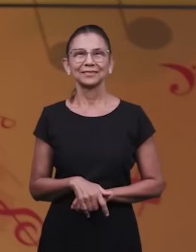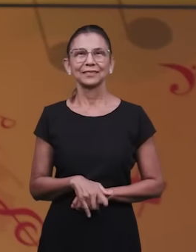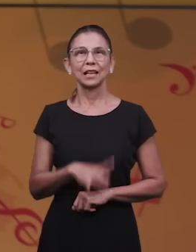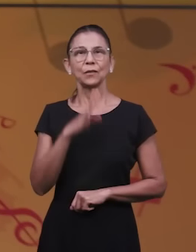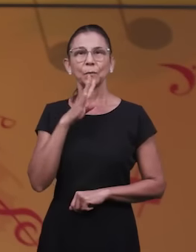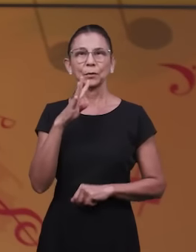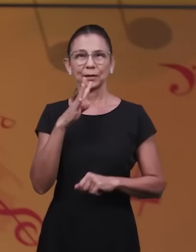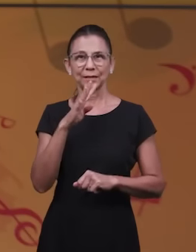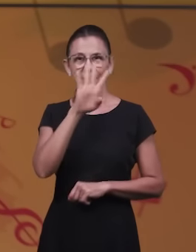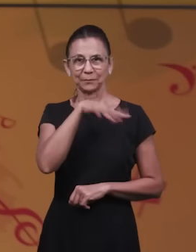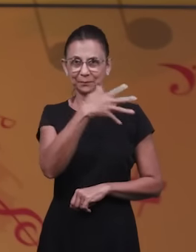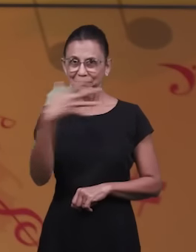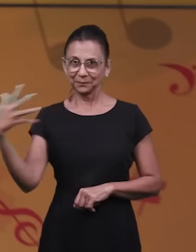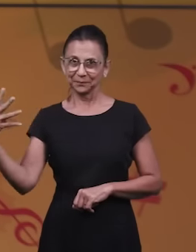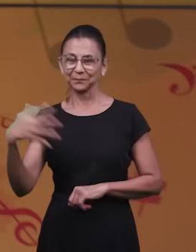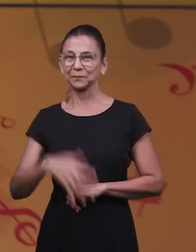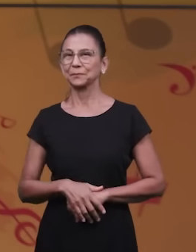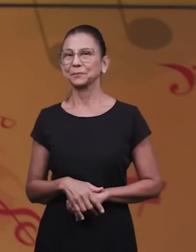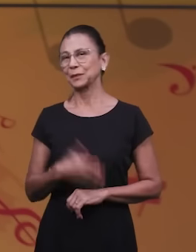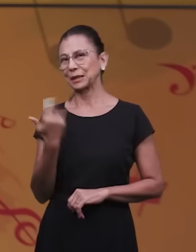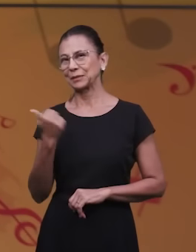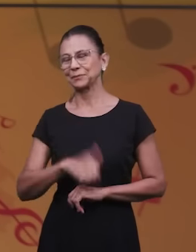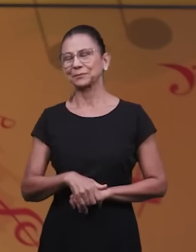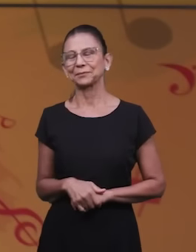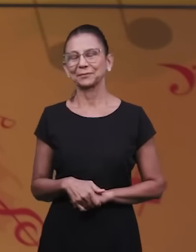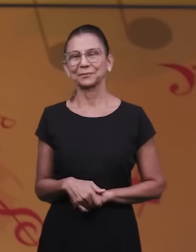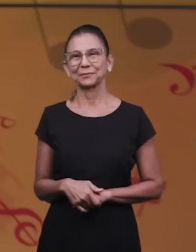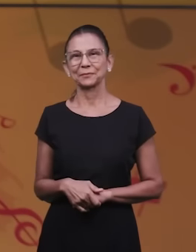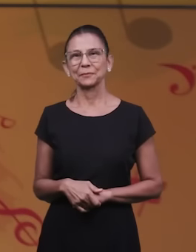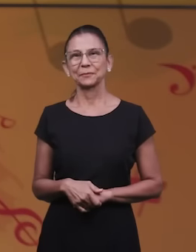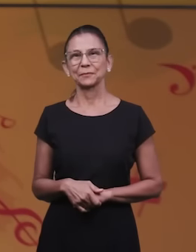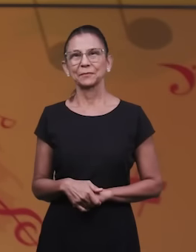Agora vamos conhecer a partitura? Vamos lá.